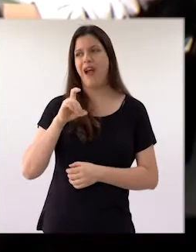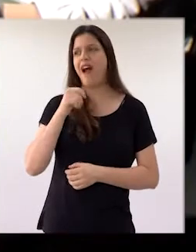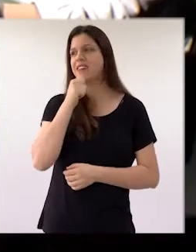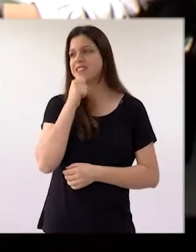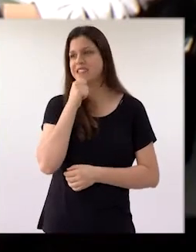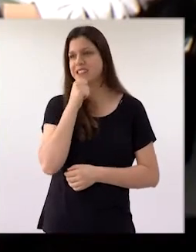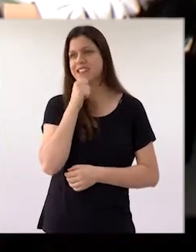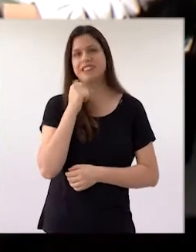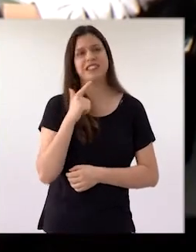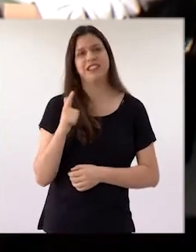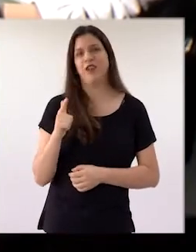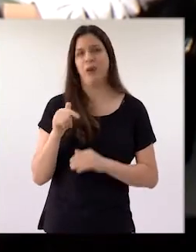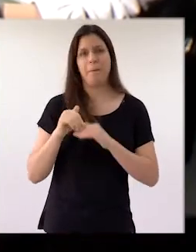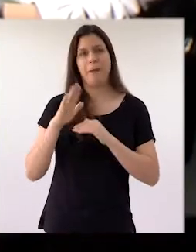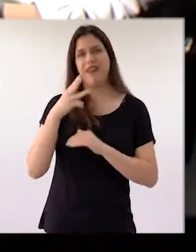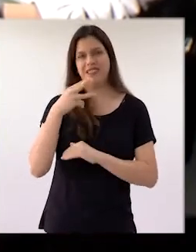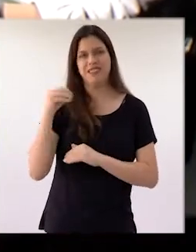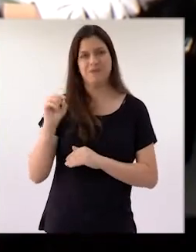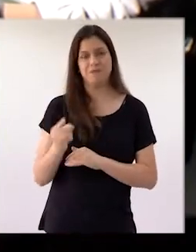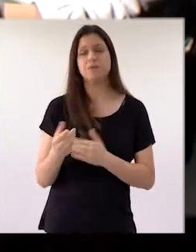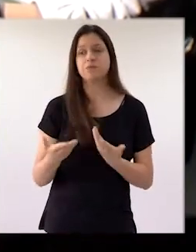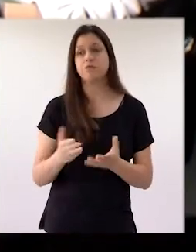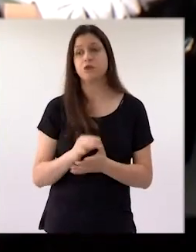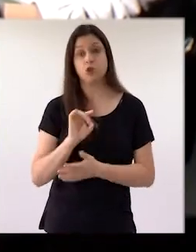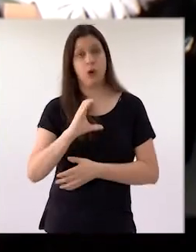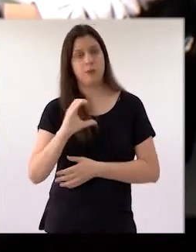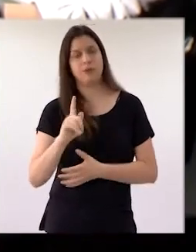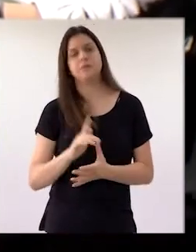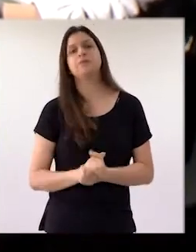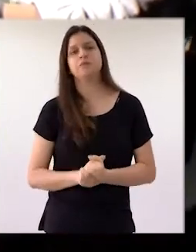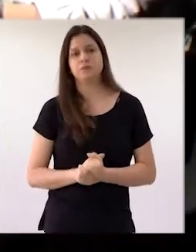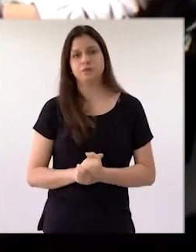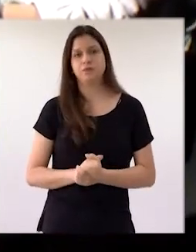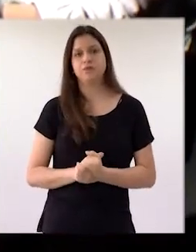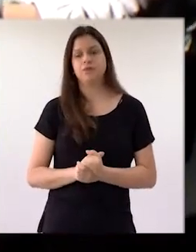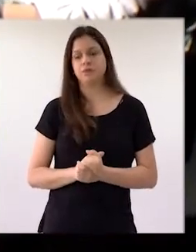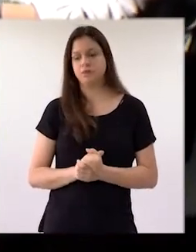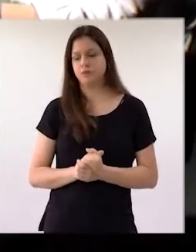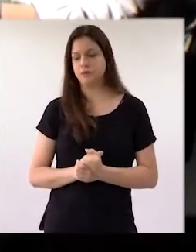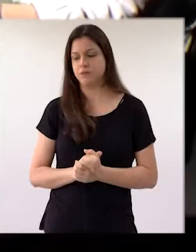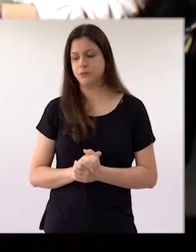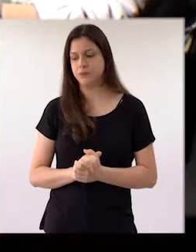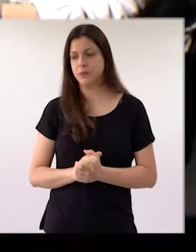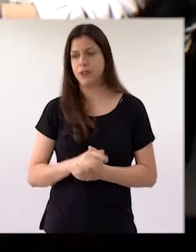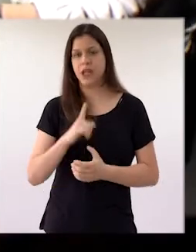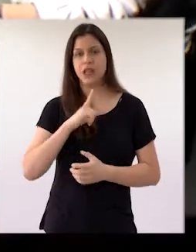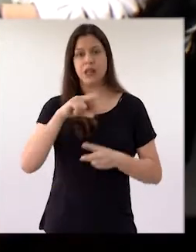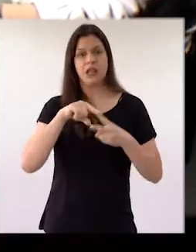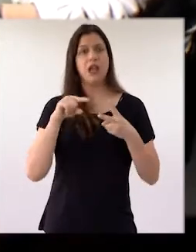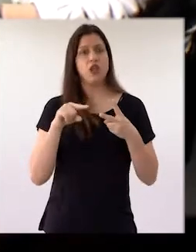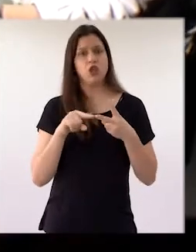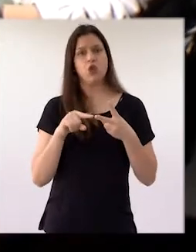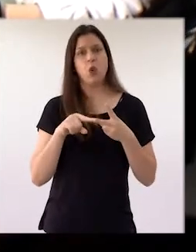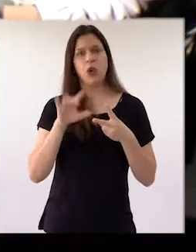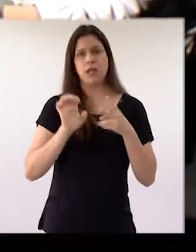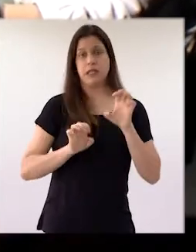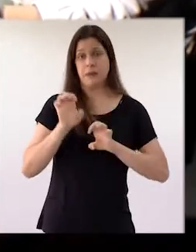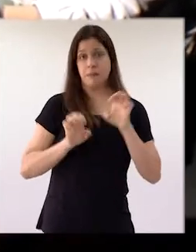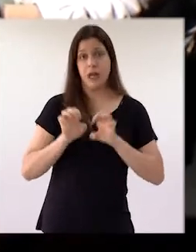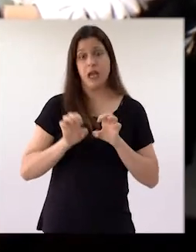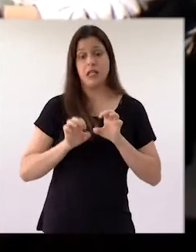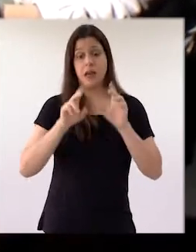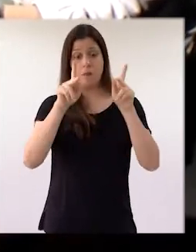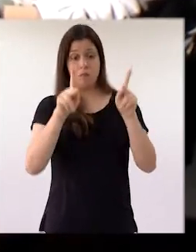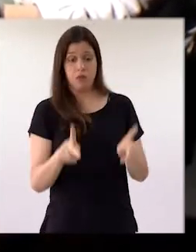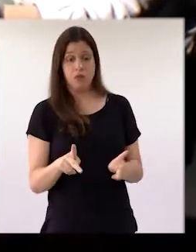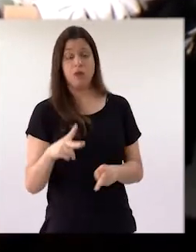Dourados, acho que ainda não é chegou. considerado. Só Campo Grande. Bom, então você olhou então esses dois tipos de empresa, né, a